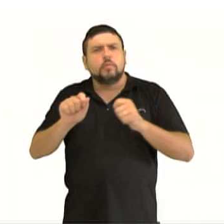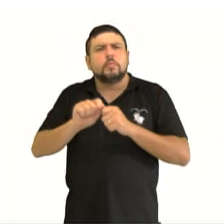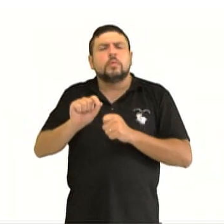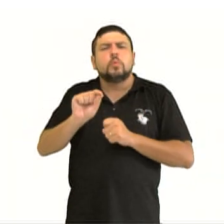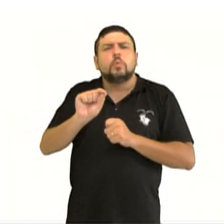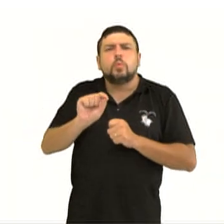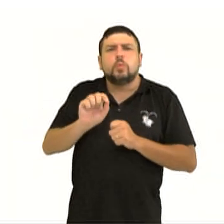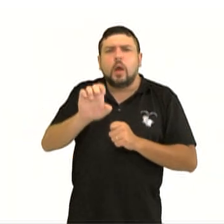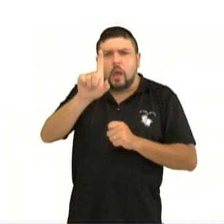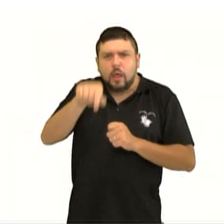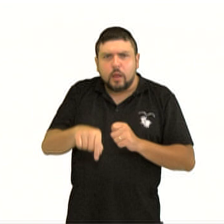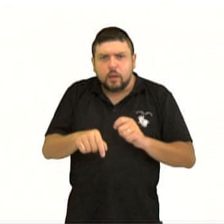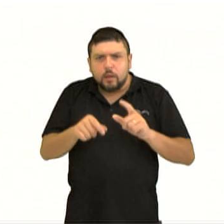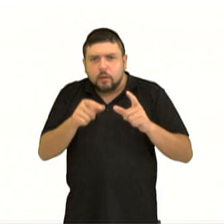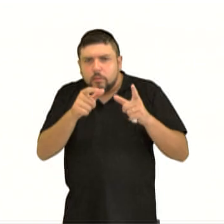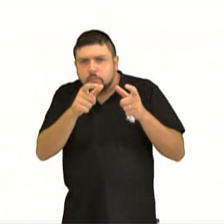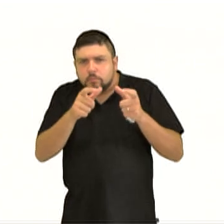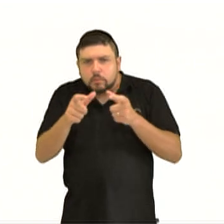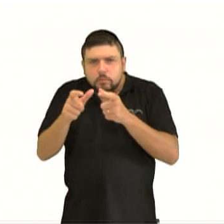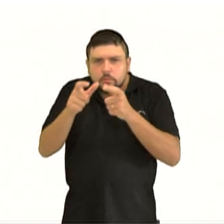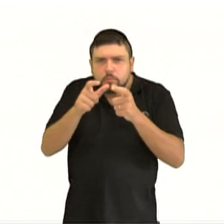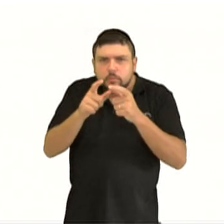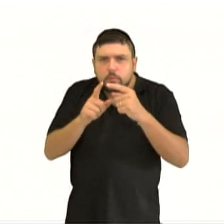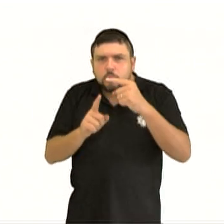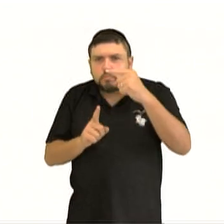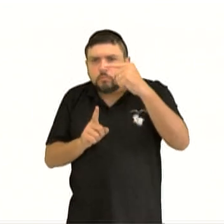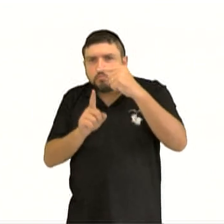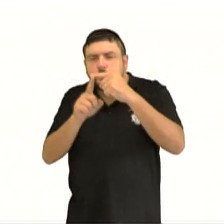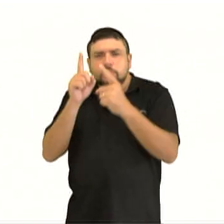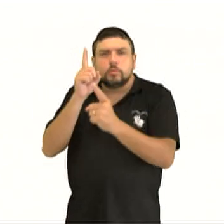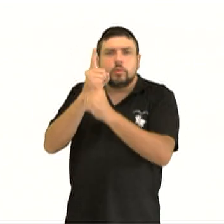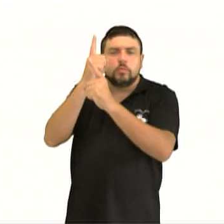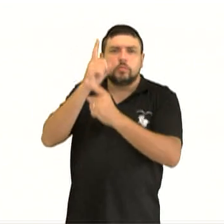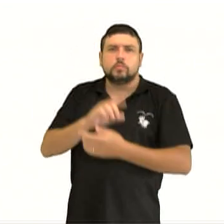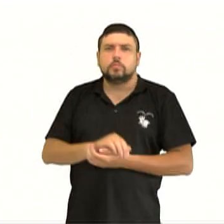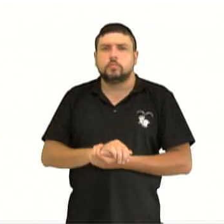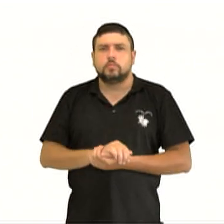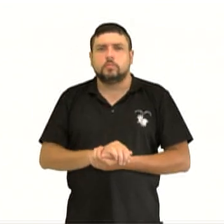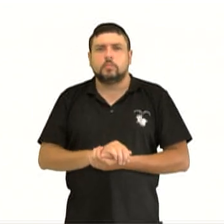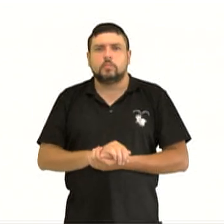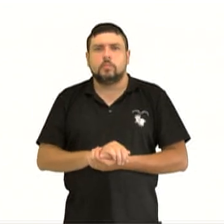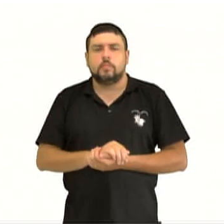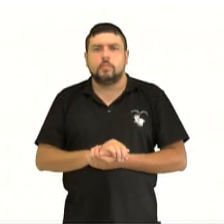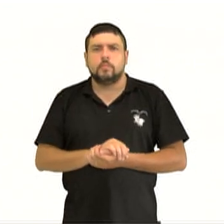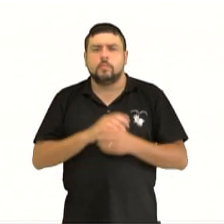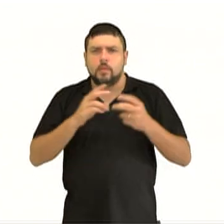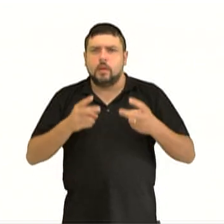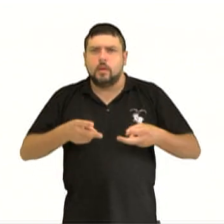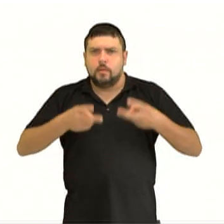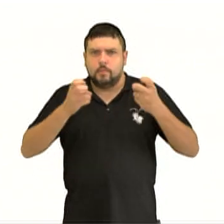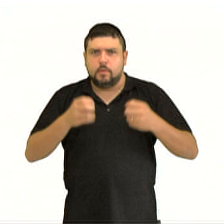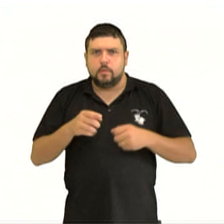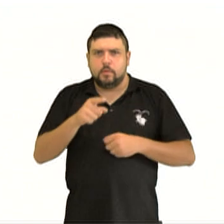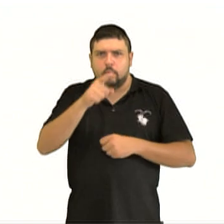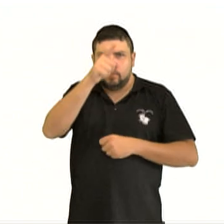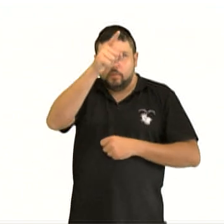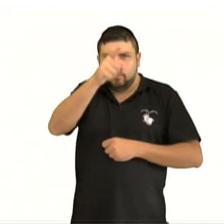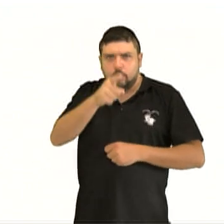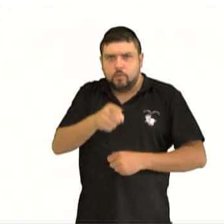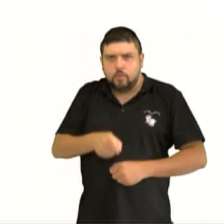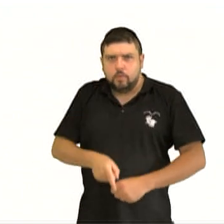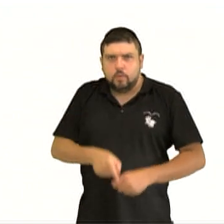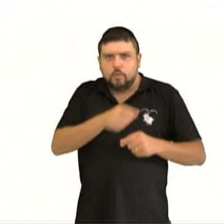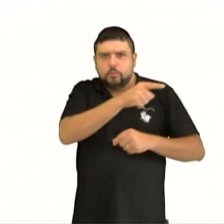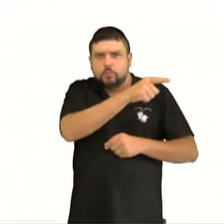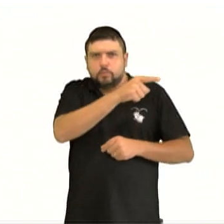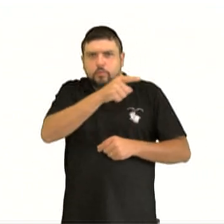localização de pontos. Por quê? O plano cartesiano divide aqui esse espaço em 4 quadrantes, como eu já